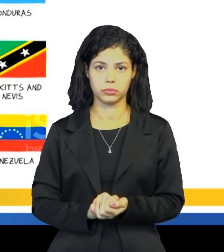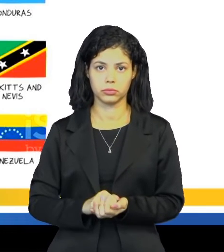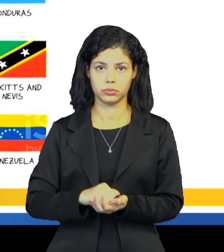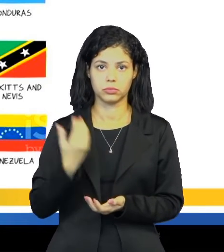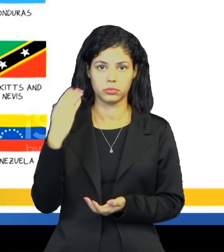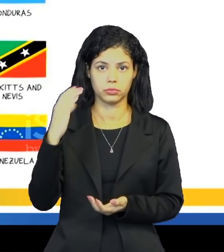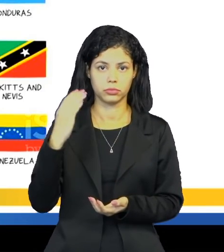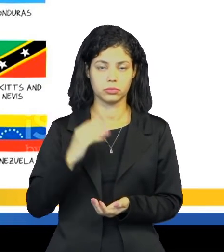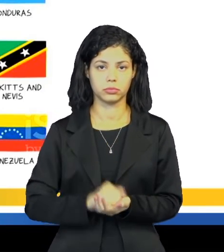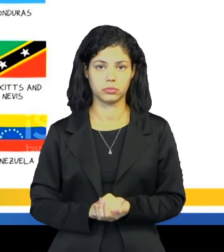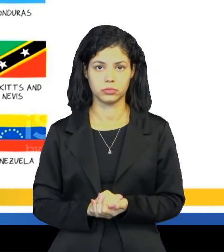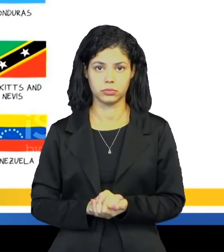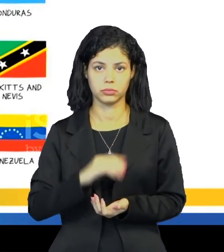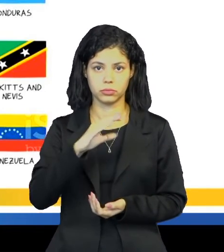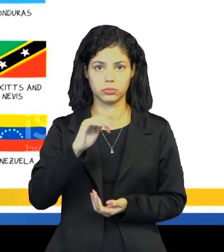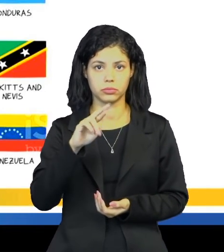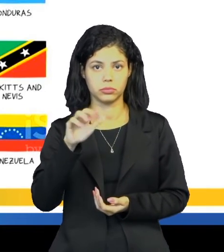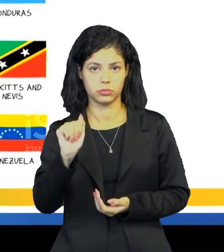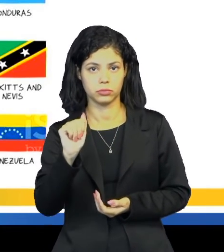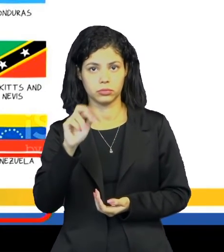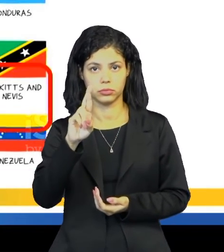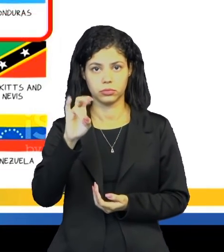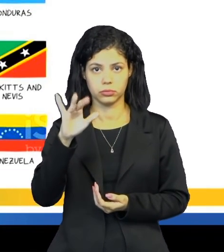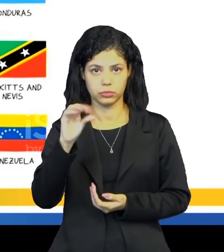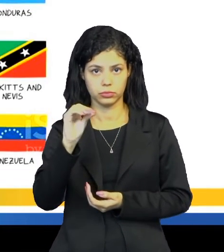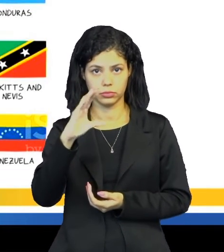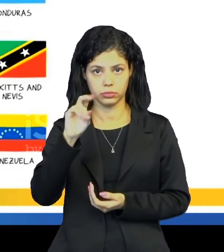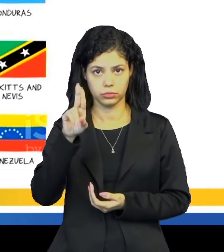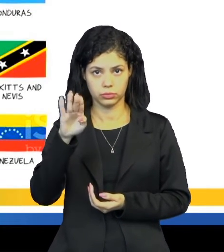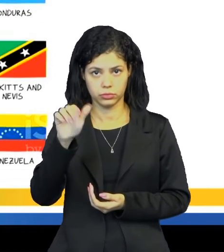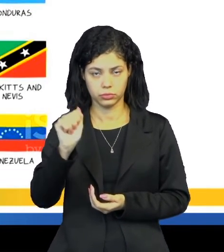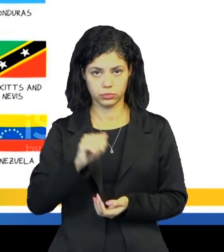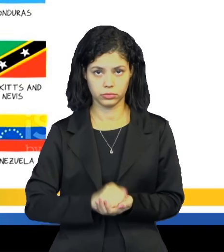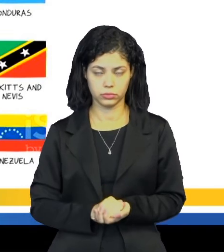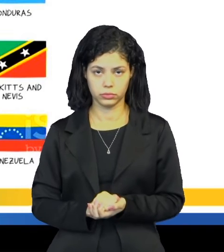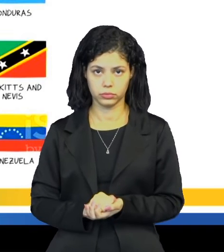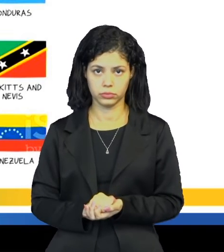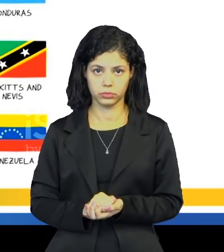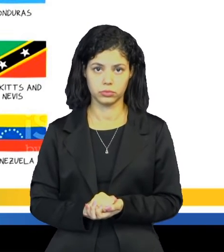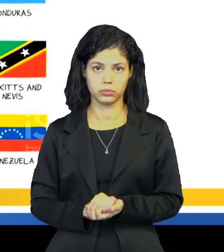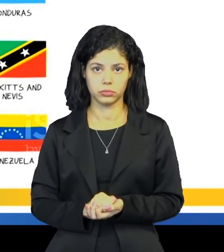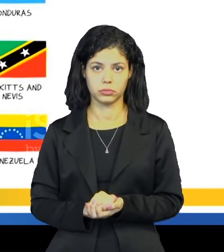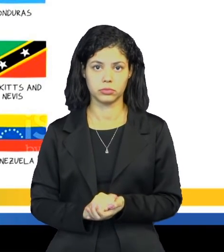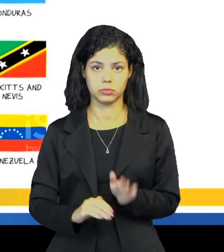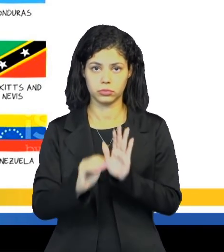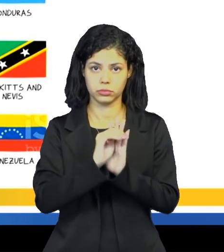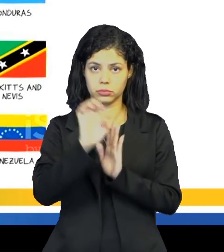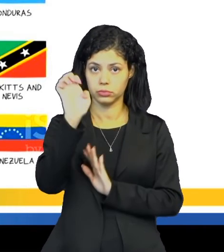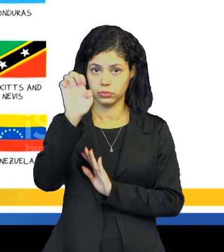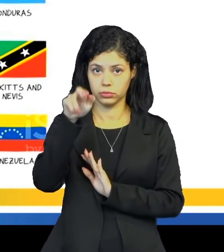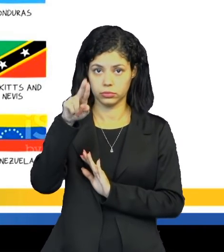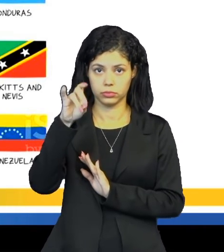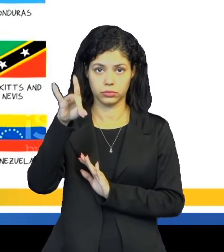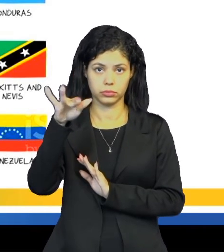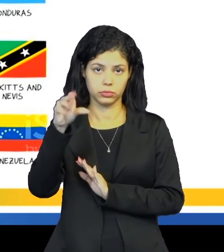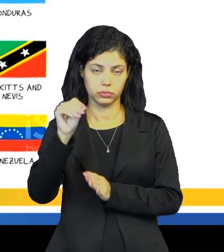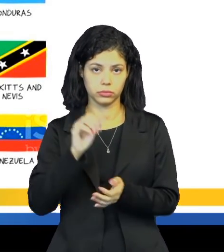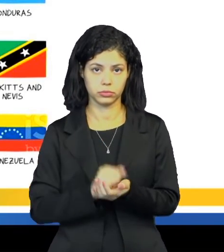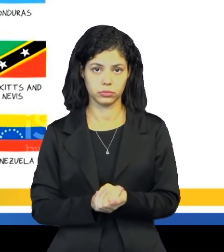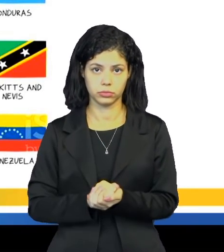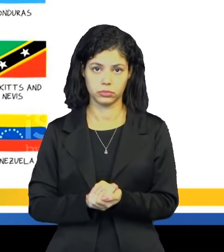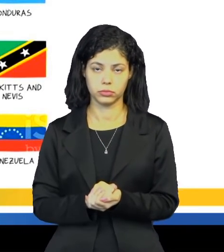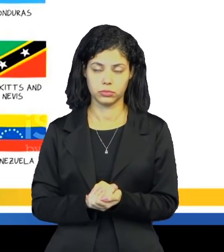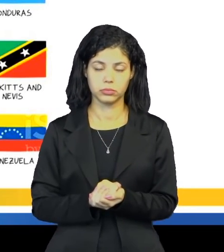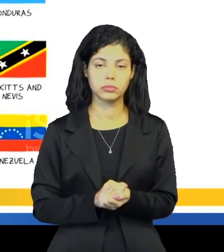Colômbia, Costa Rica, Cuba, República Dominicana, Equador, El